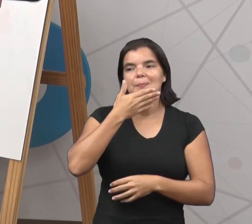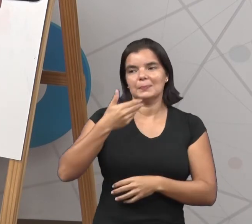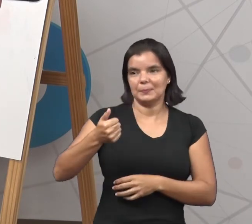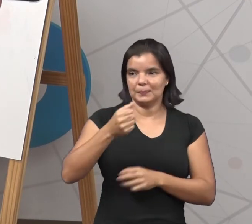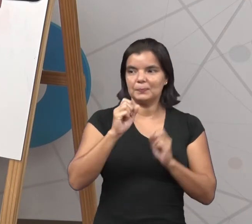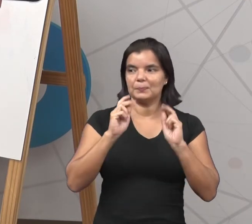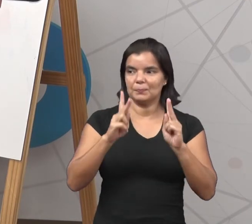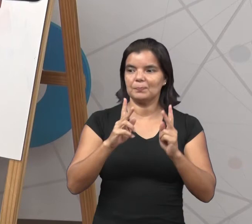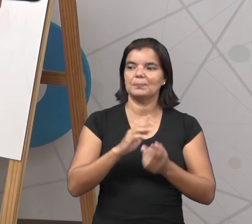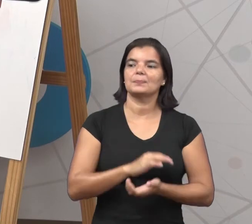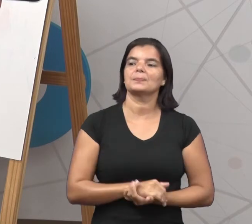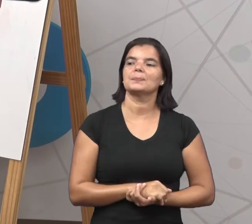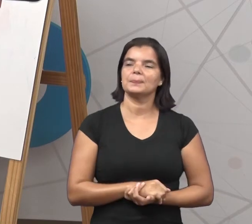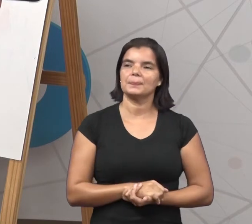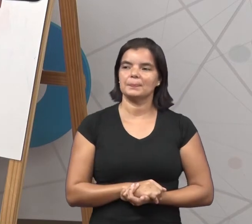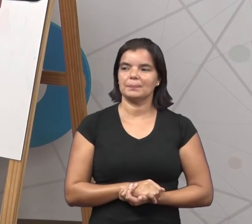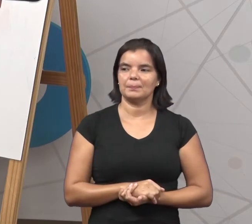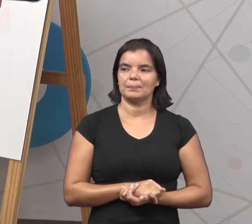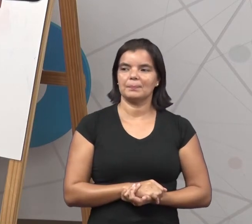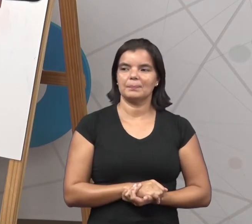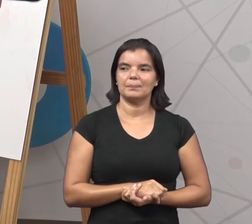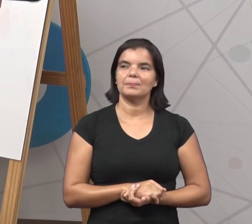vocês, ok?